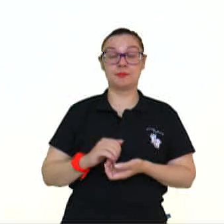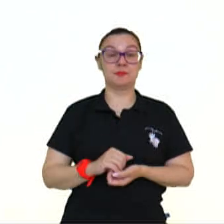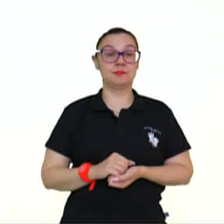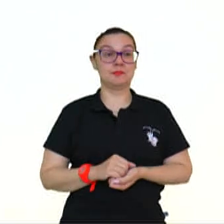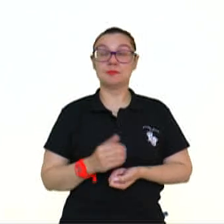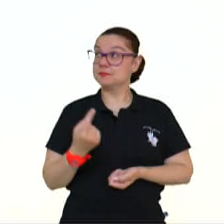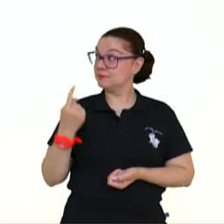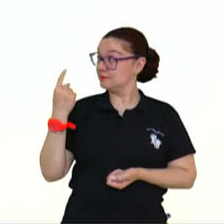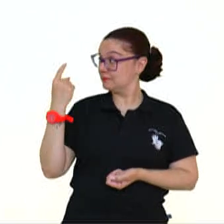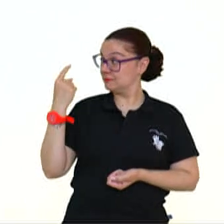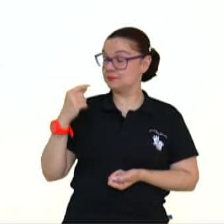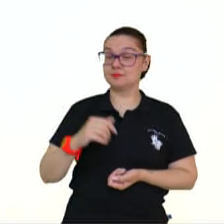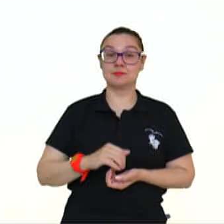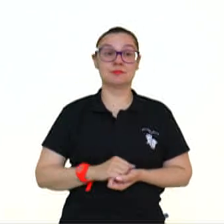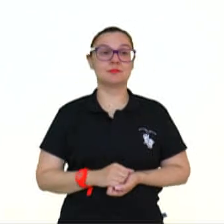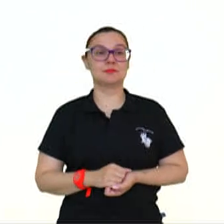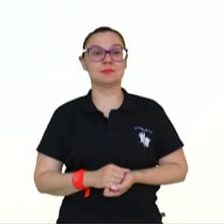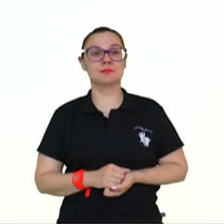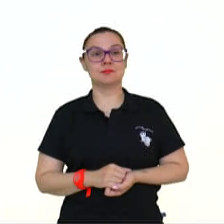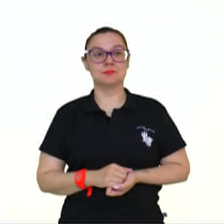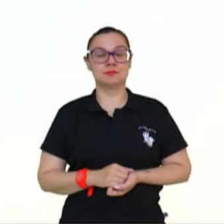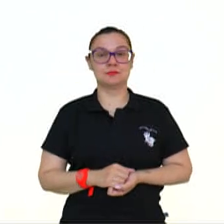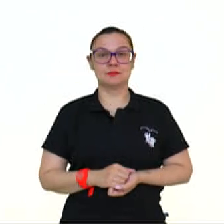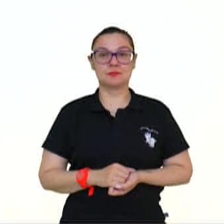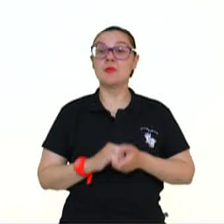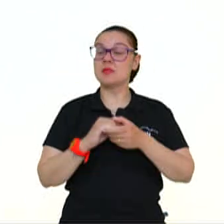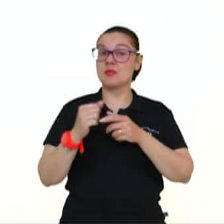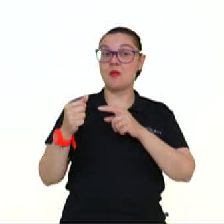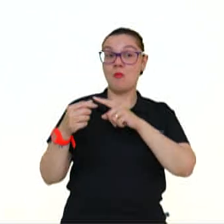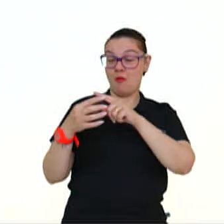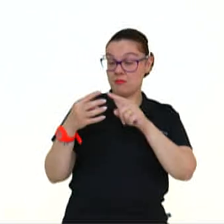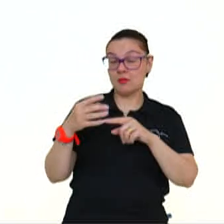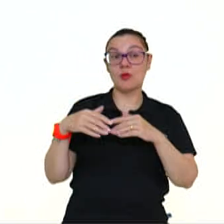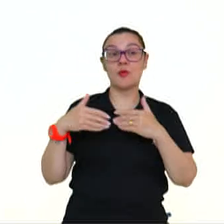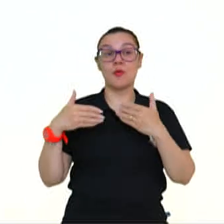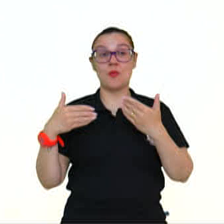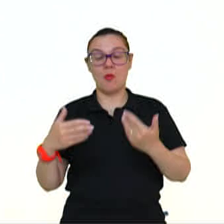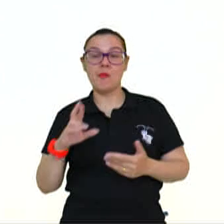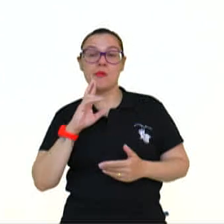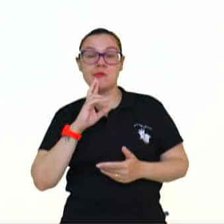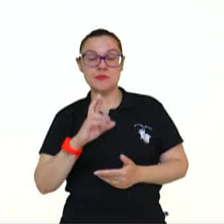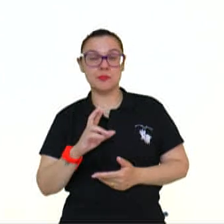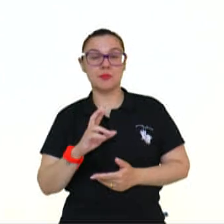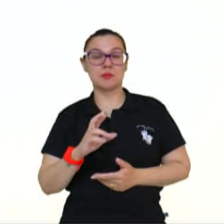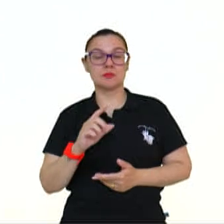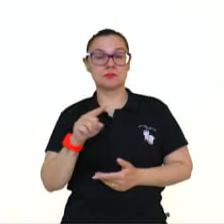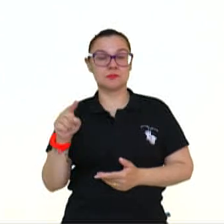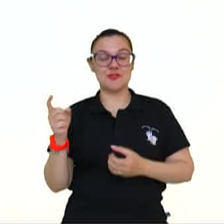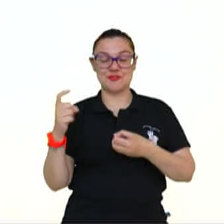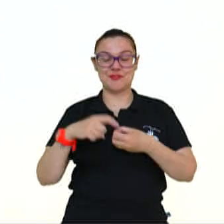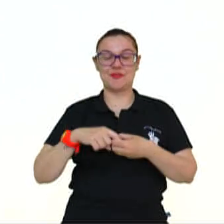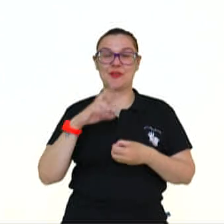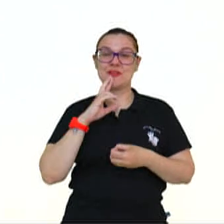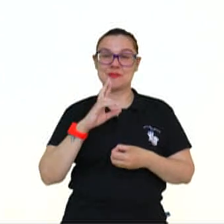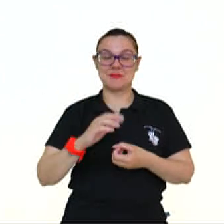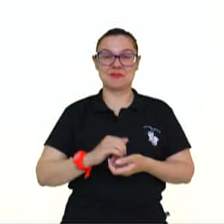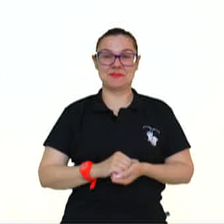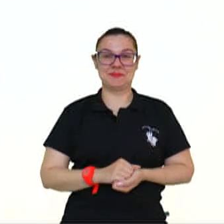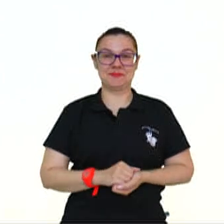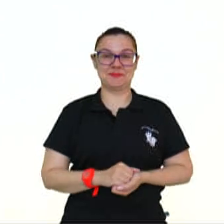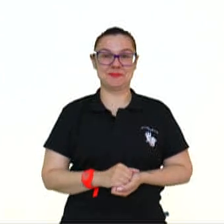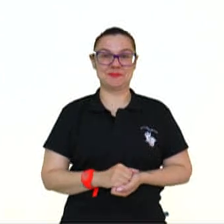E. Infinitivo, pretérito perfeito do subjuntivo. Então, respondam nesta ordem, respectivamente, eu quero que vocês respondam, daqui a pouco eu volto para corrigir.